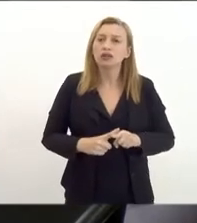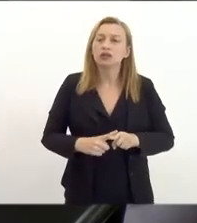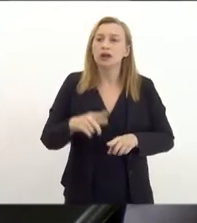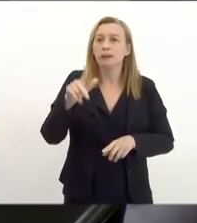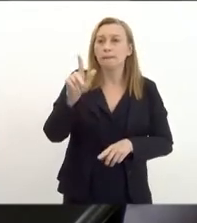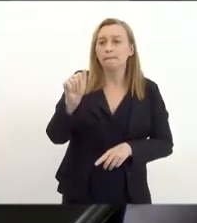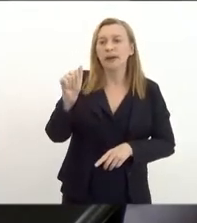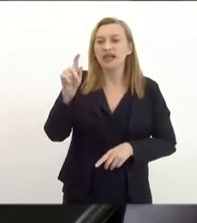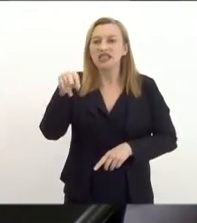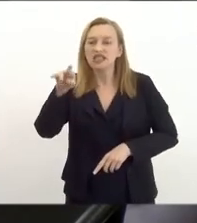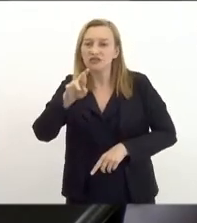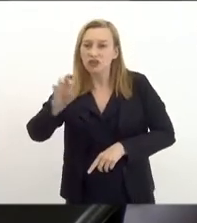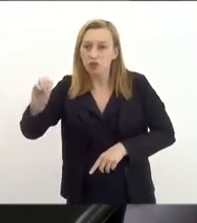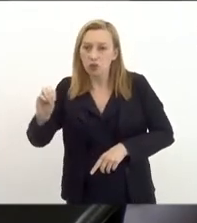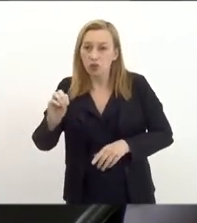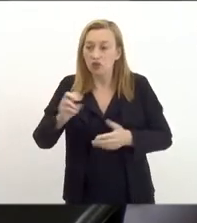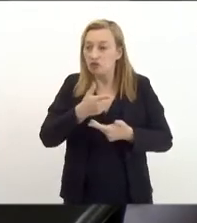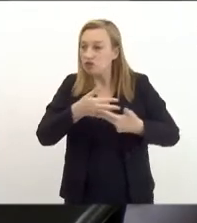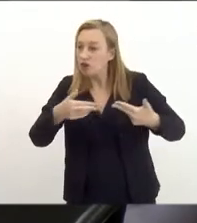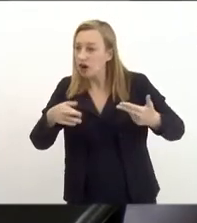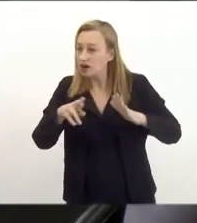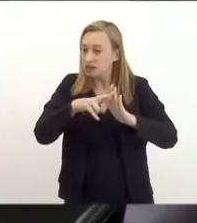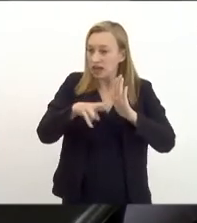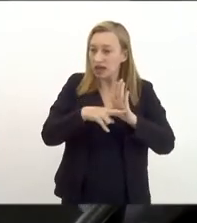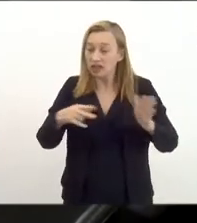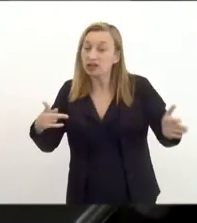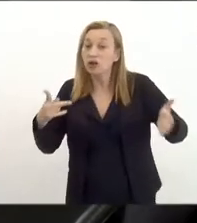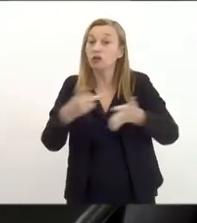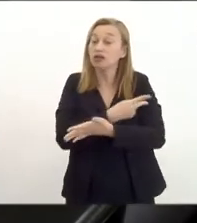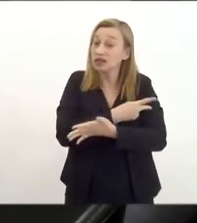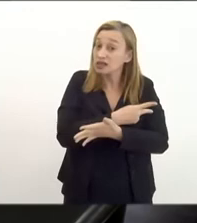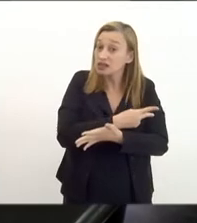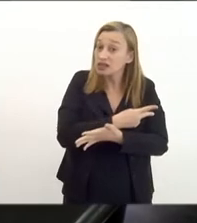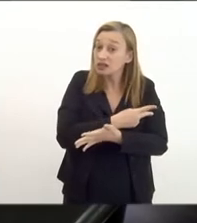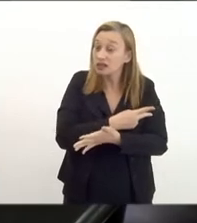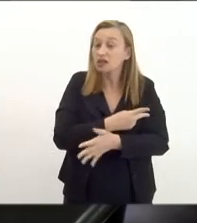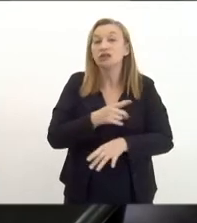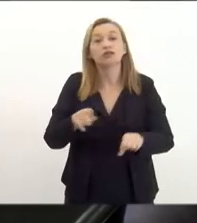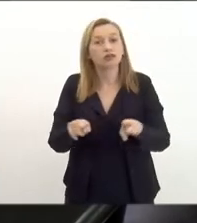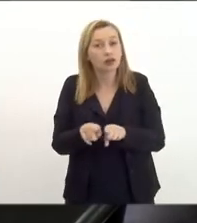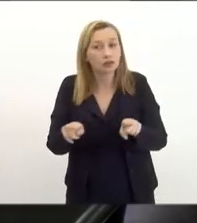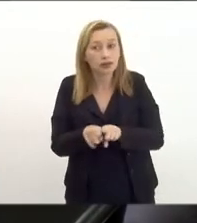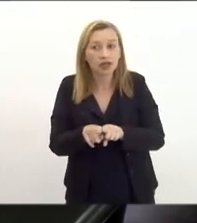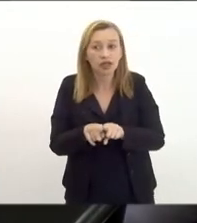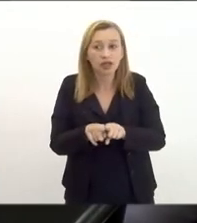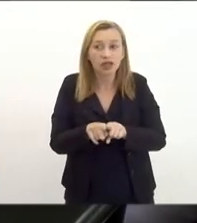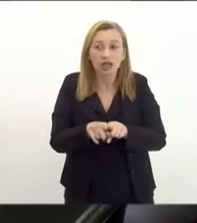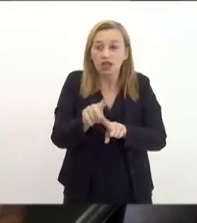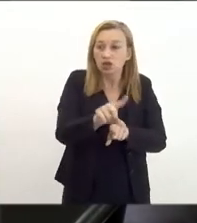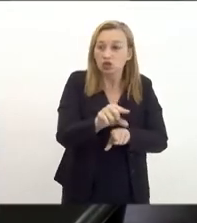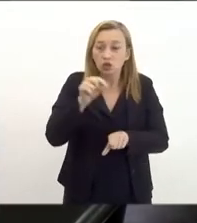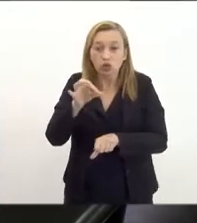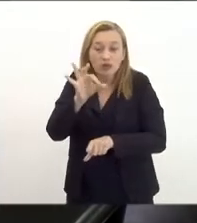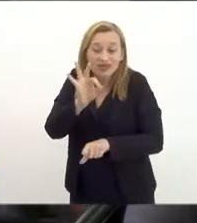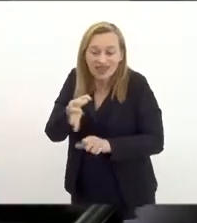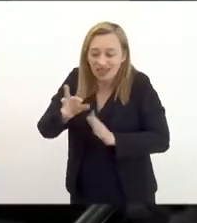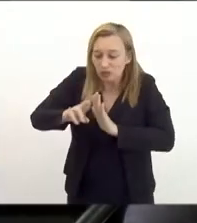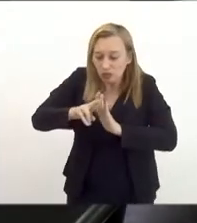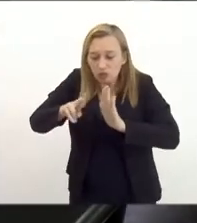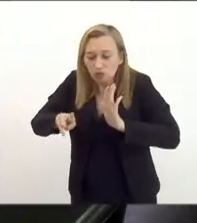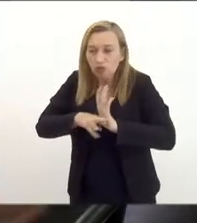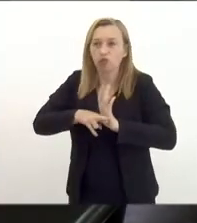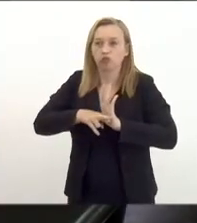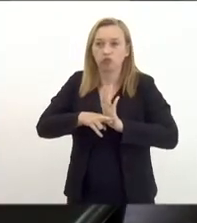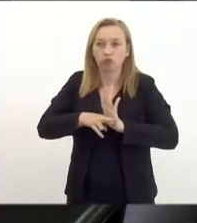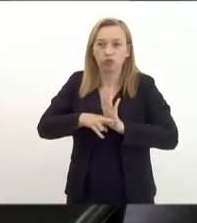pacificou diversos procedimentos que vinham acontecendo e mais do que isso ele definiu a normativa